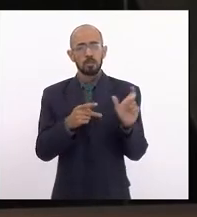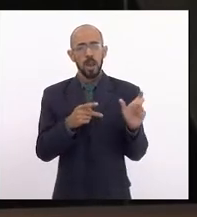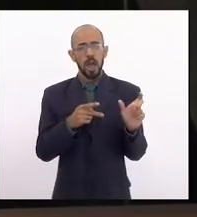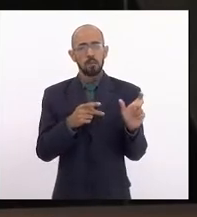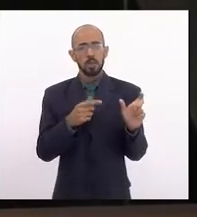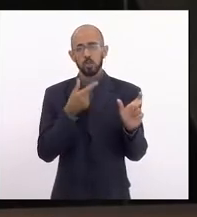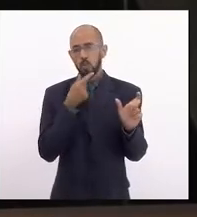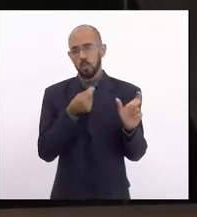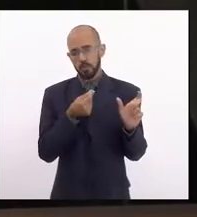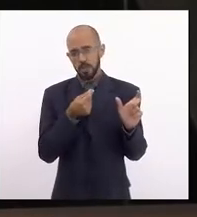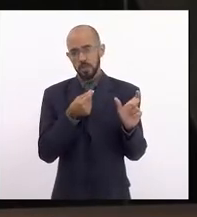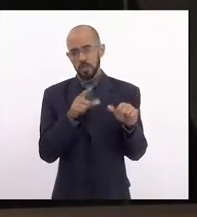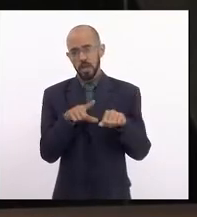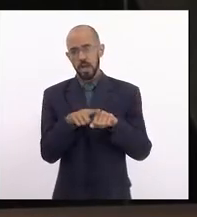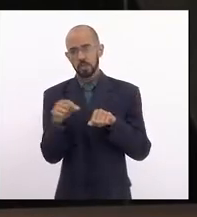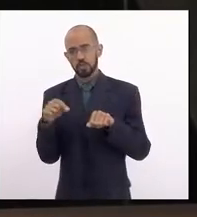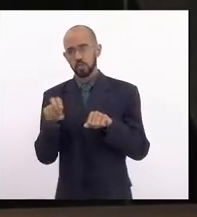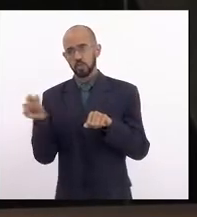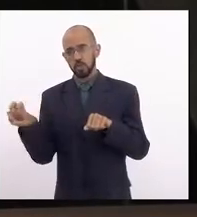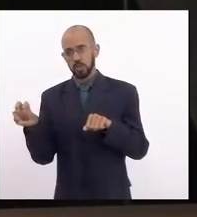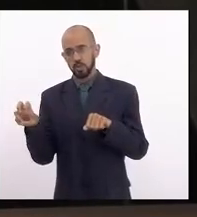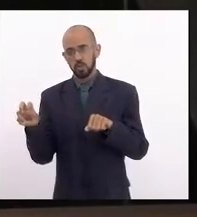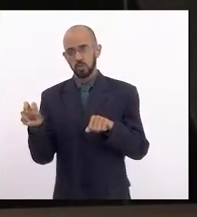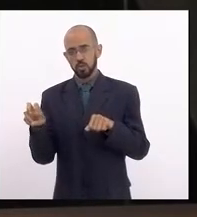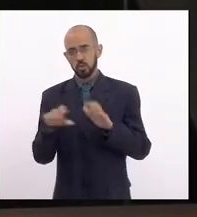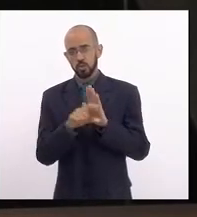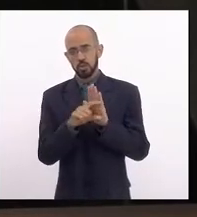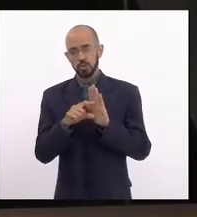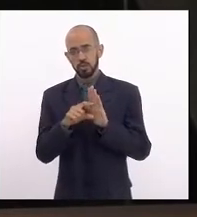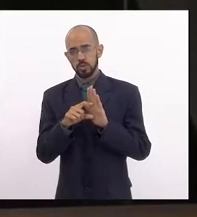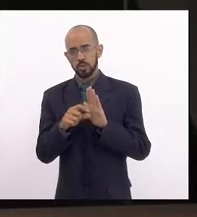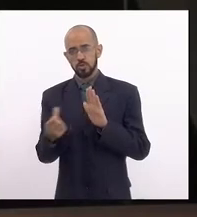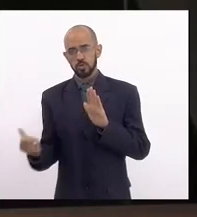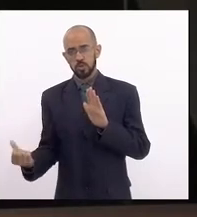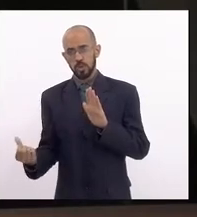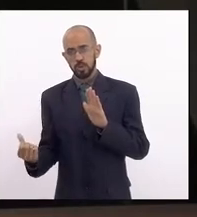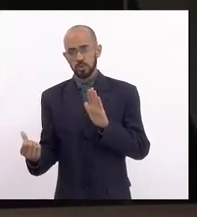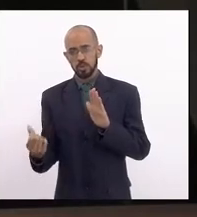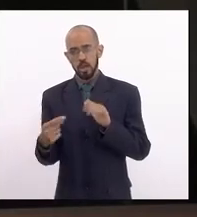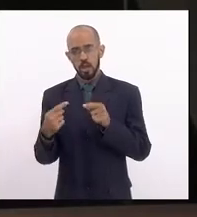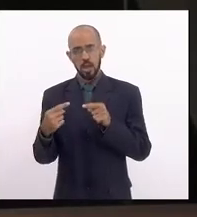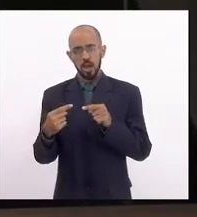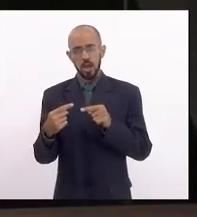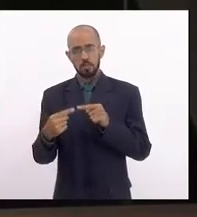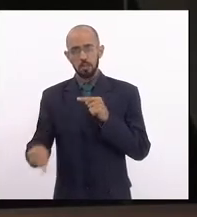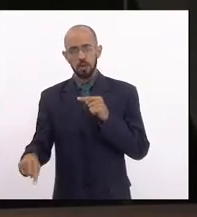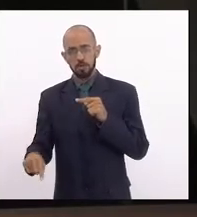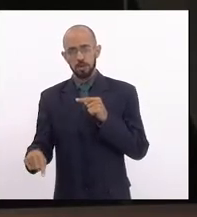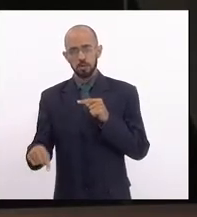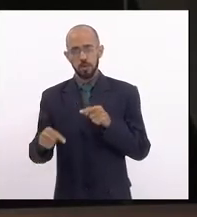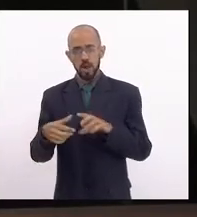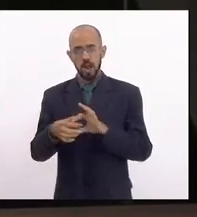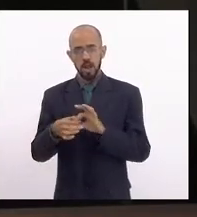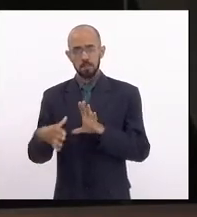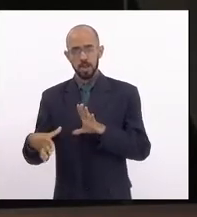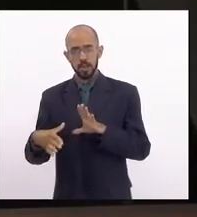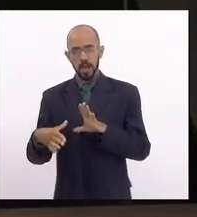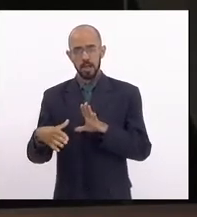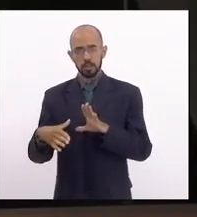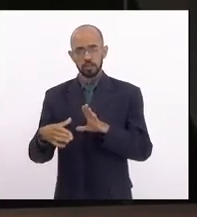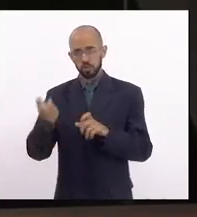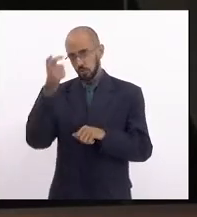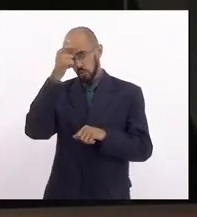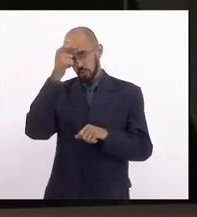no Artigo 5º inciso 6 é Inviolável a liberdade de consciência e de crença